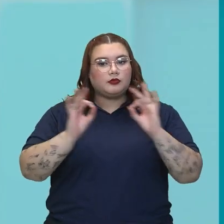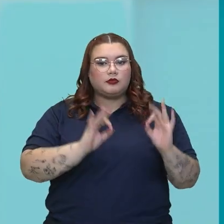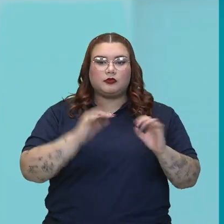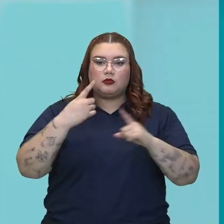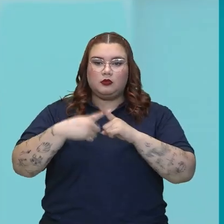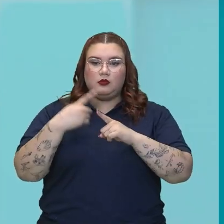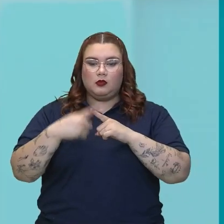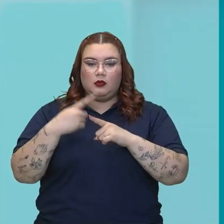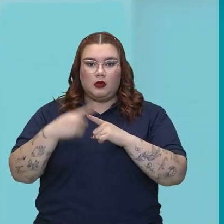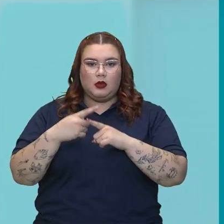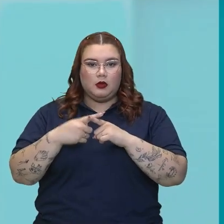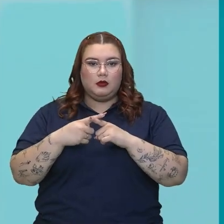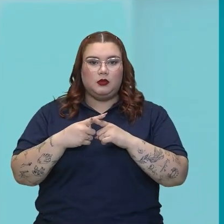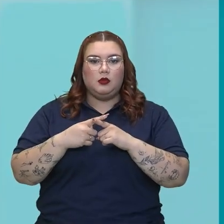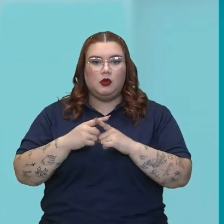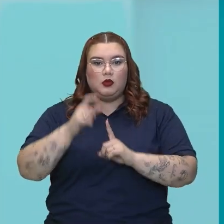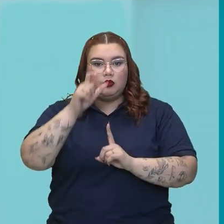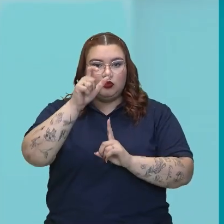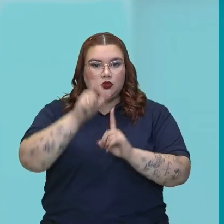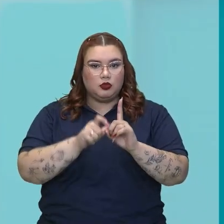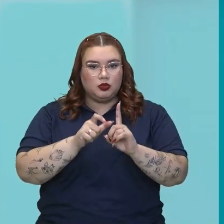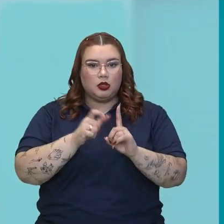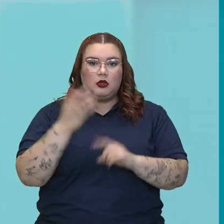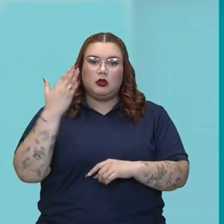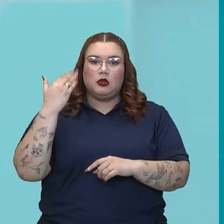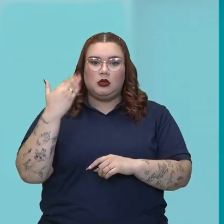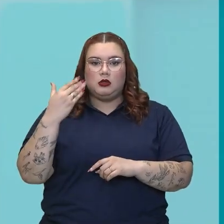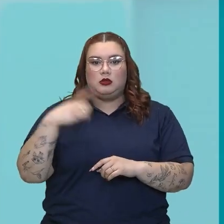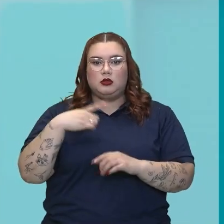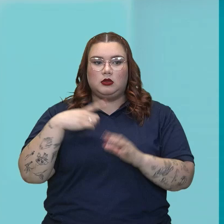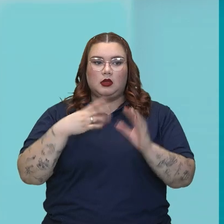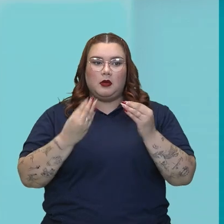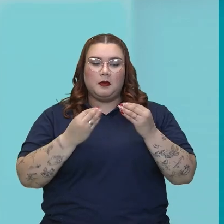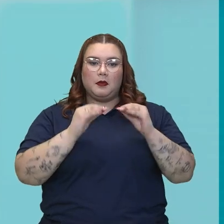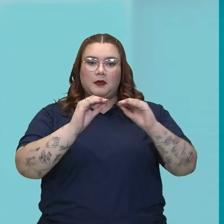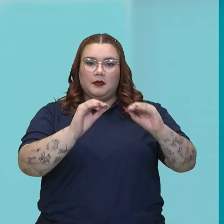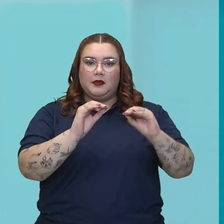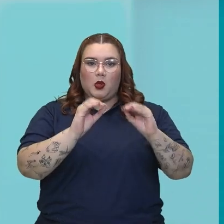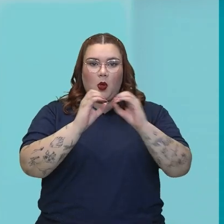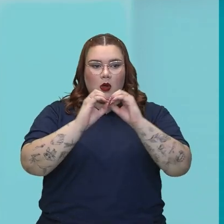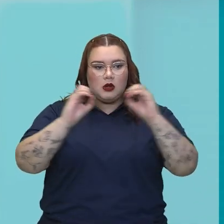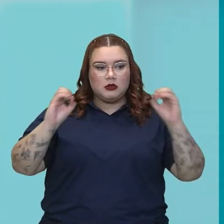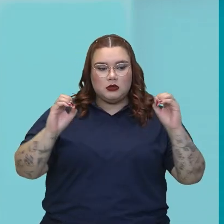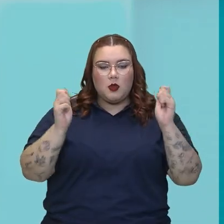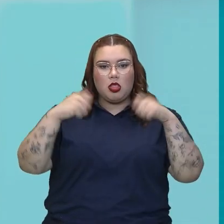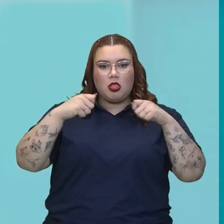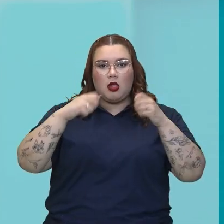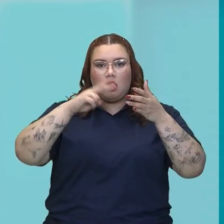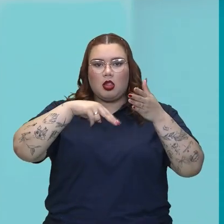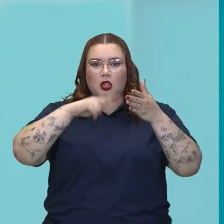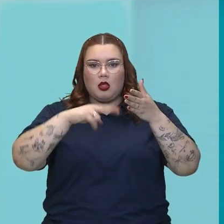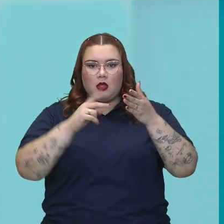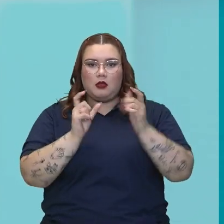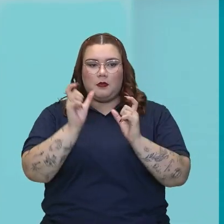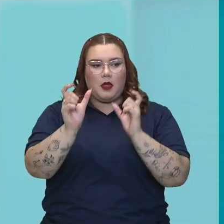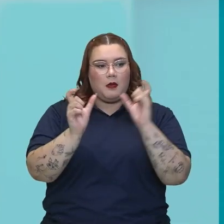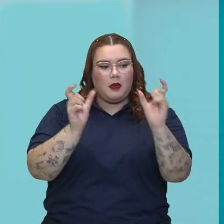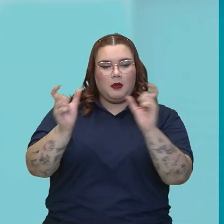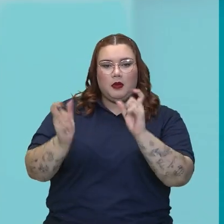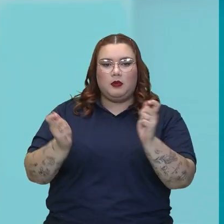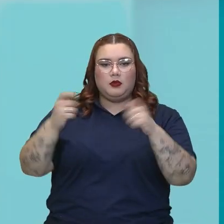então os nossos sujeitos estavam escritos na oração. Estavam ali fáceis de